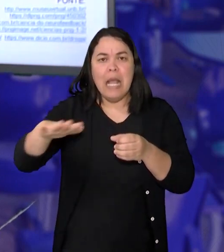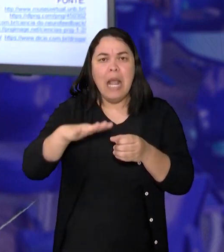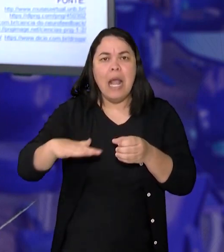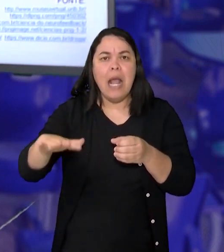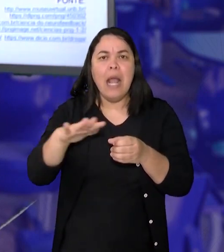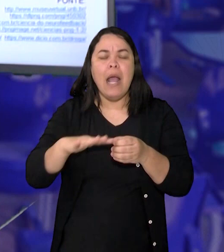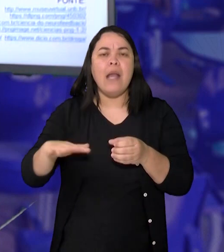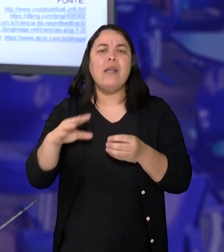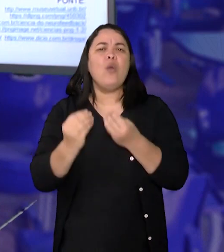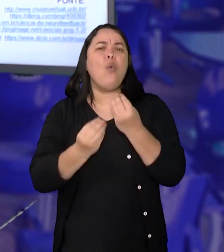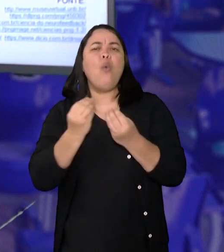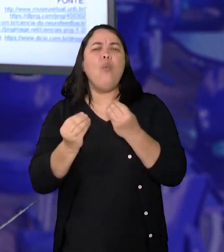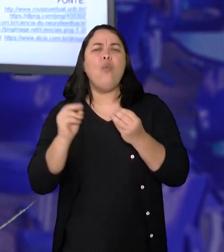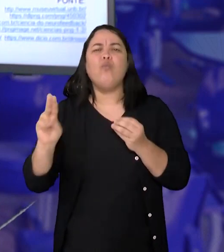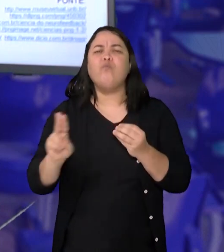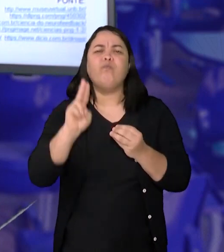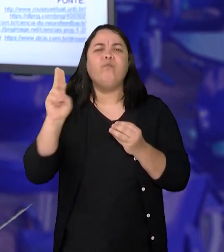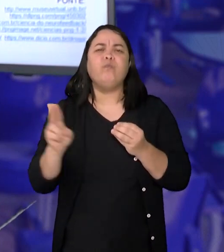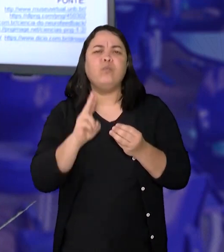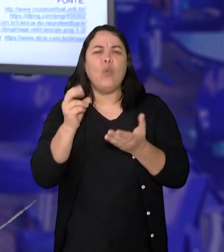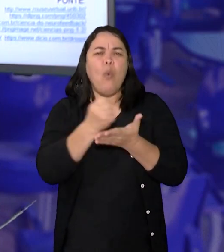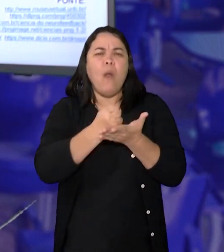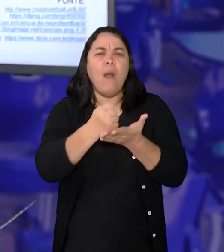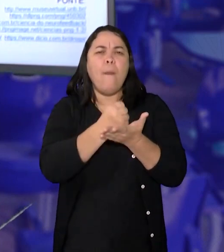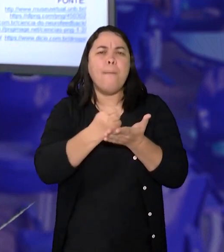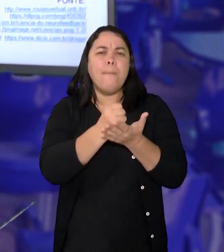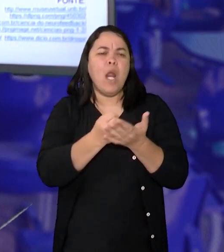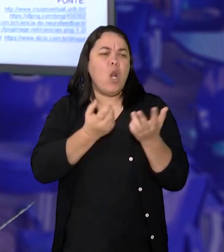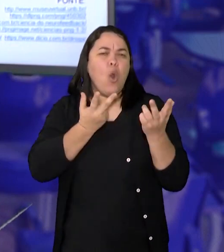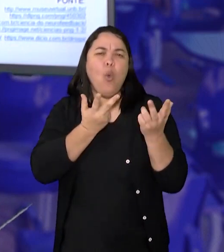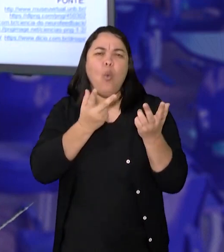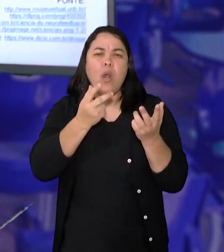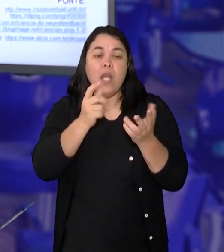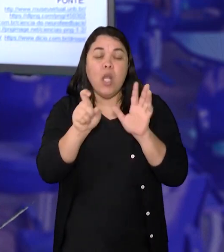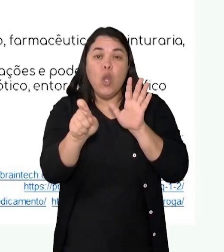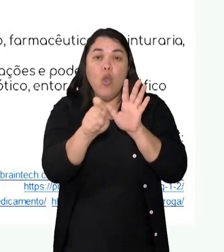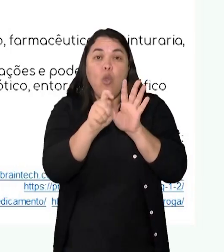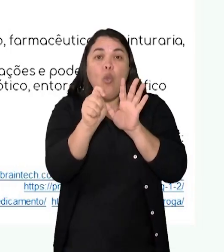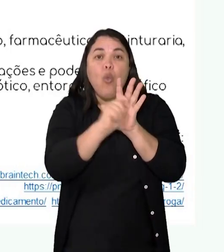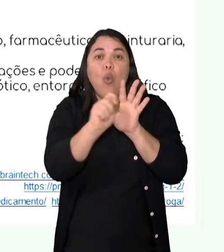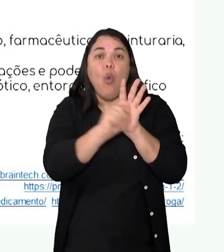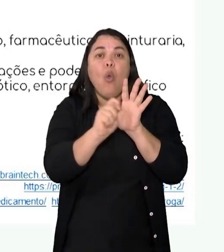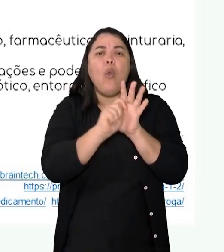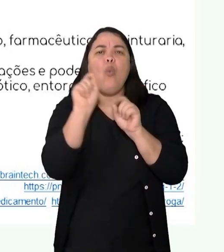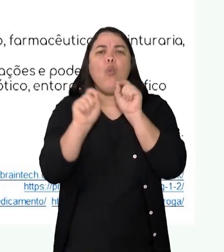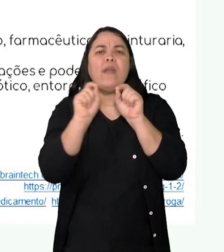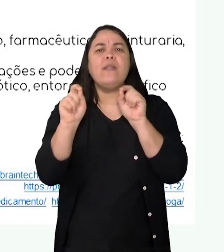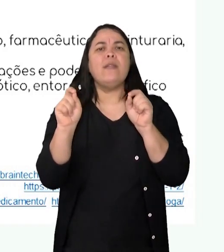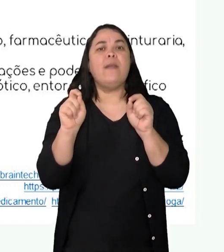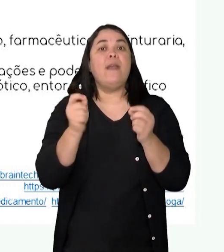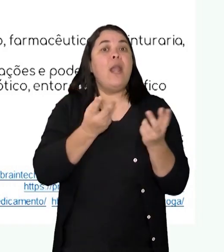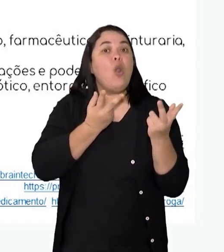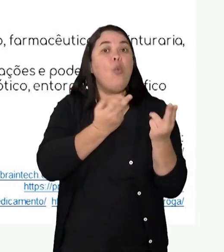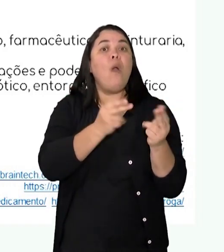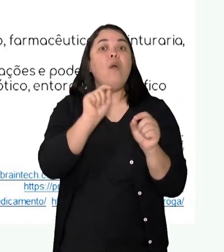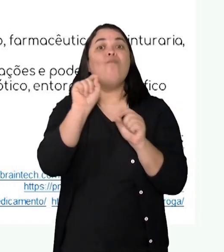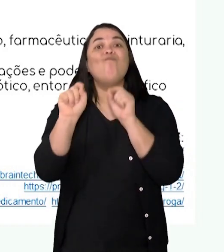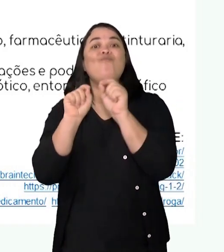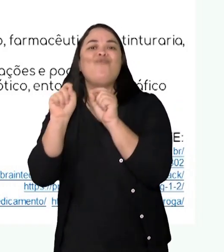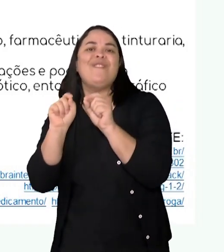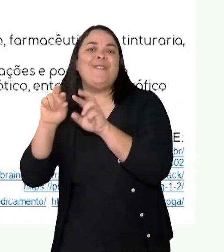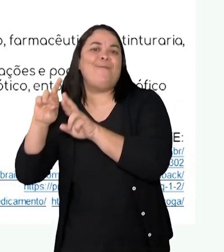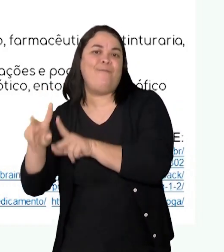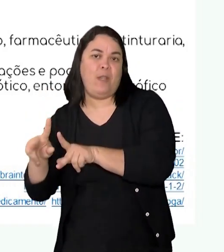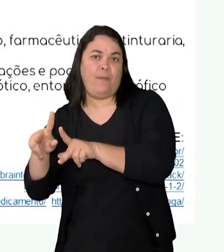gente vai ver o que é que tem de diferente e de igual também entre eles, tá bom? Ó, quando a gente fala de medicamento, a gente está falando de uma